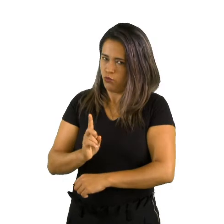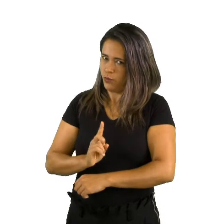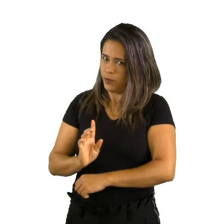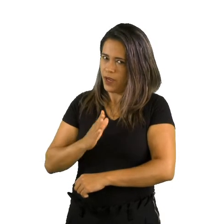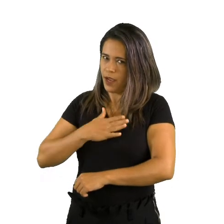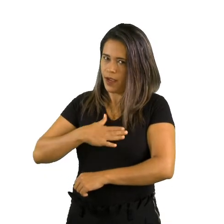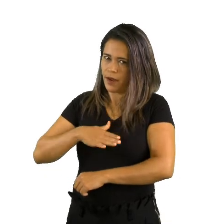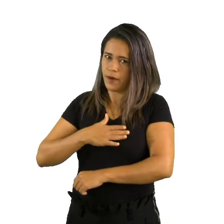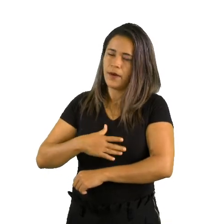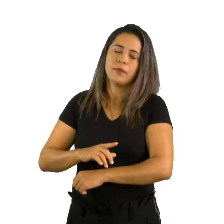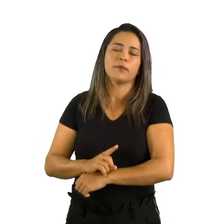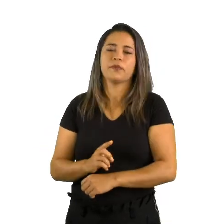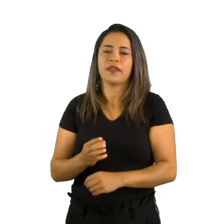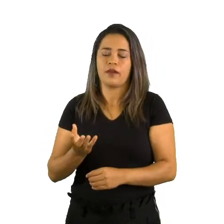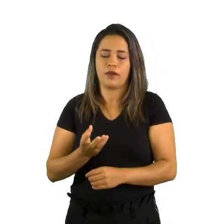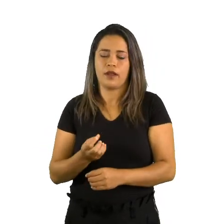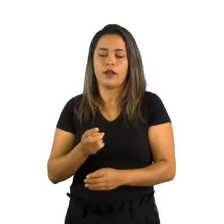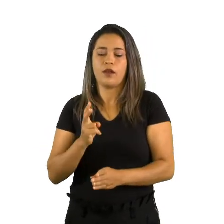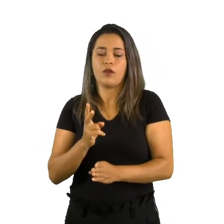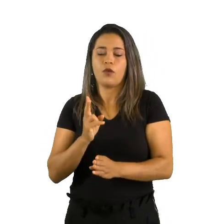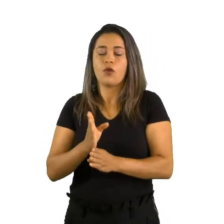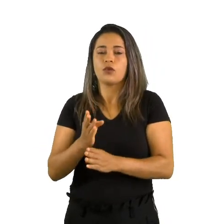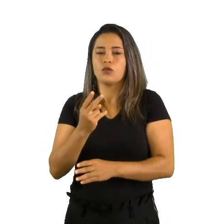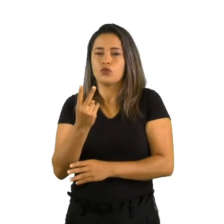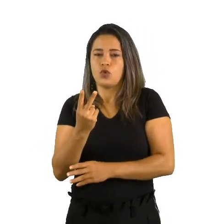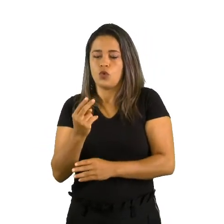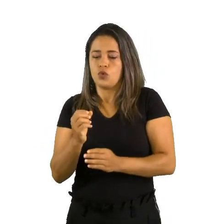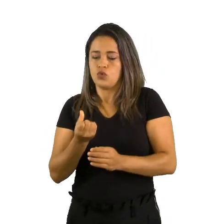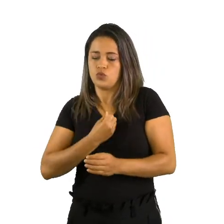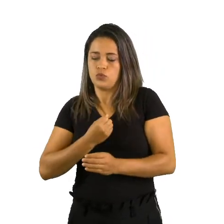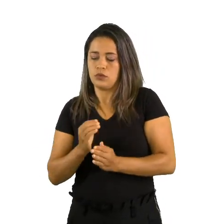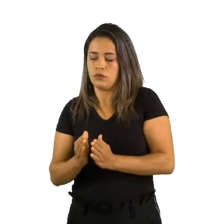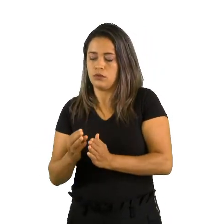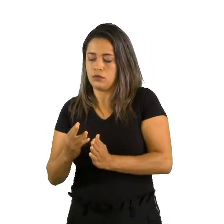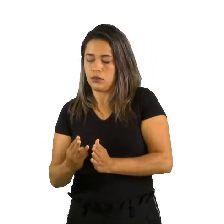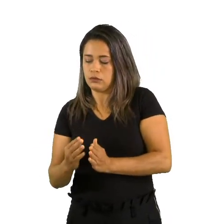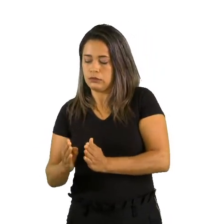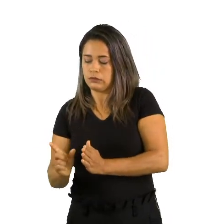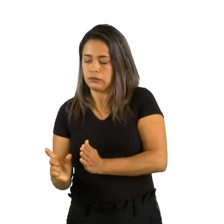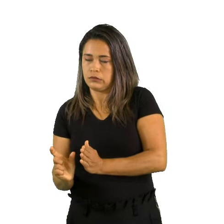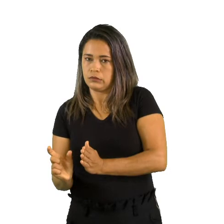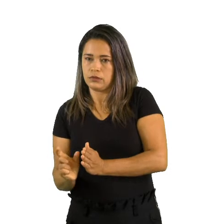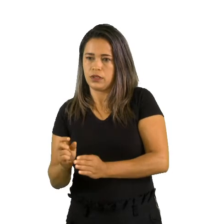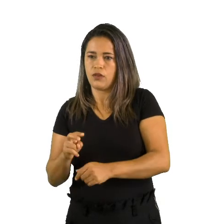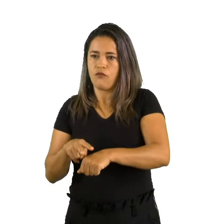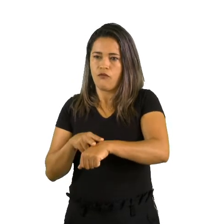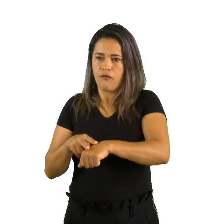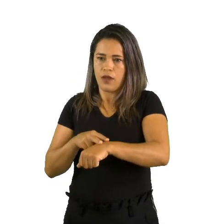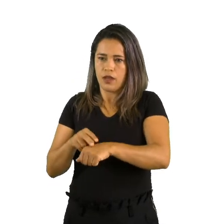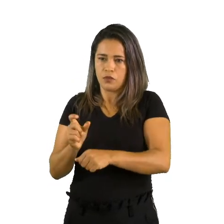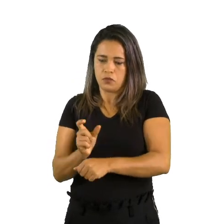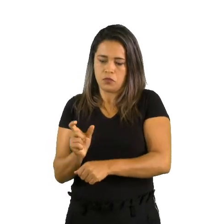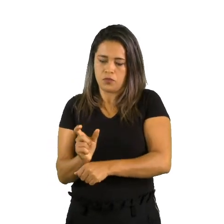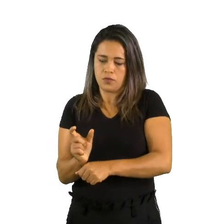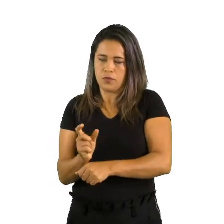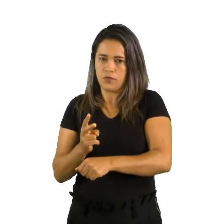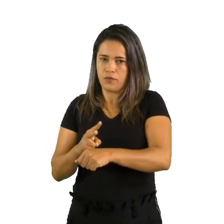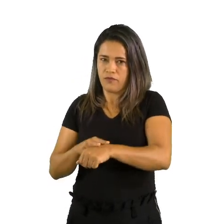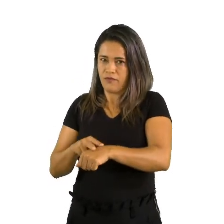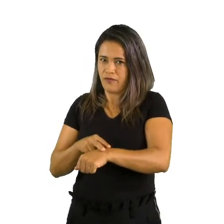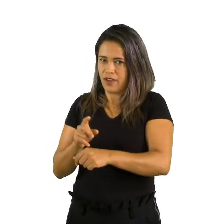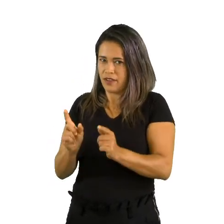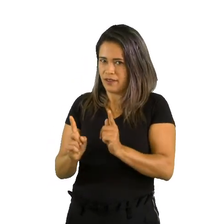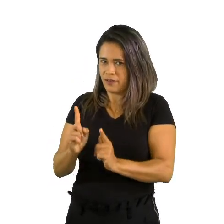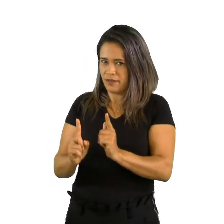Agora, eu preciso encontrar esses dois números que ficam após o 3, que fica nesse pedacinho verde. Vamos abrir a lupa,